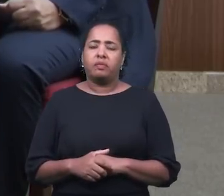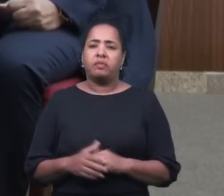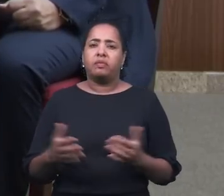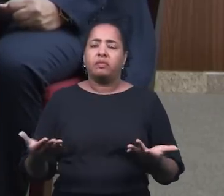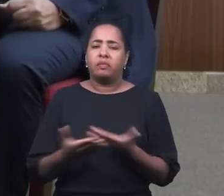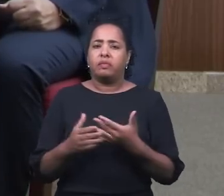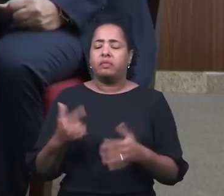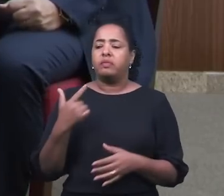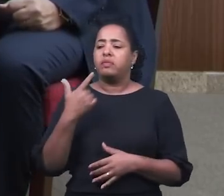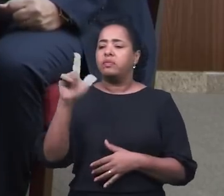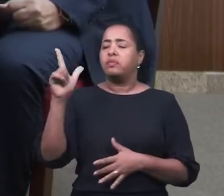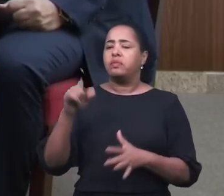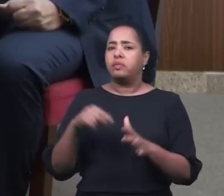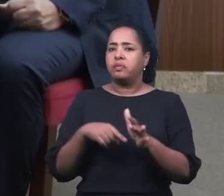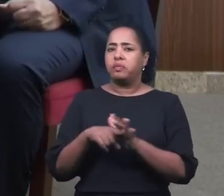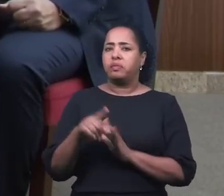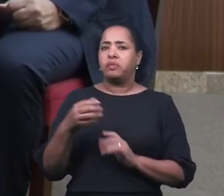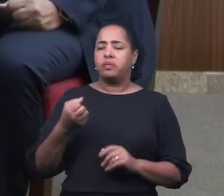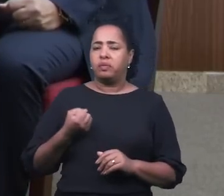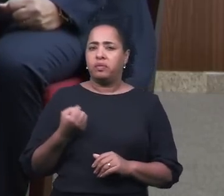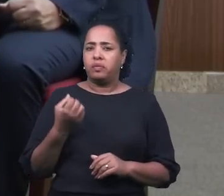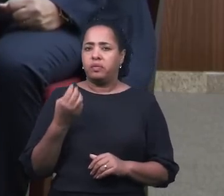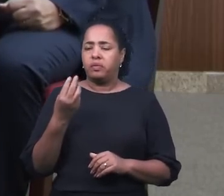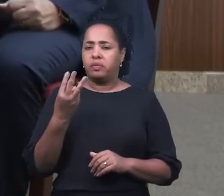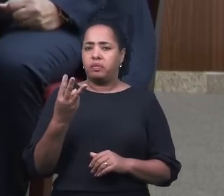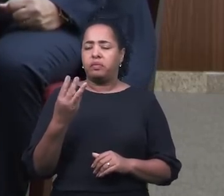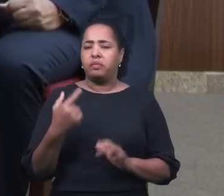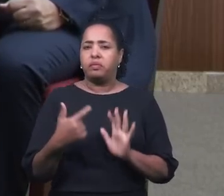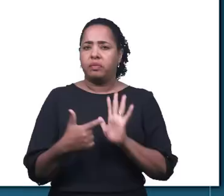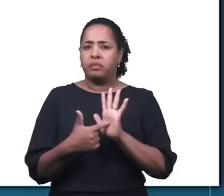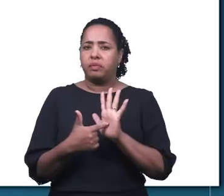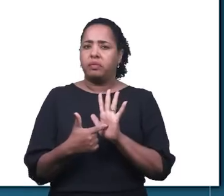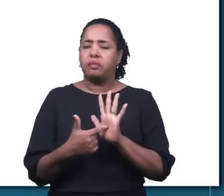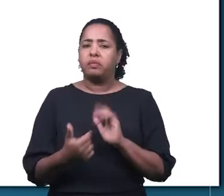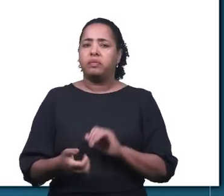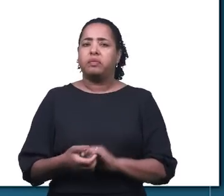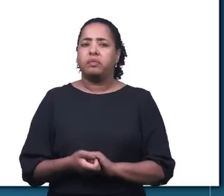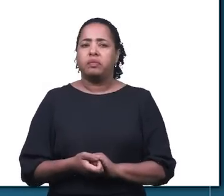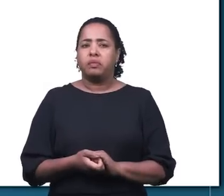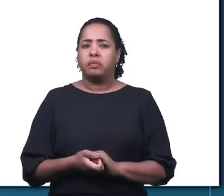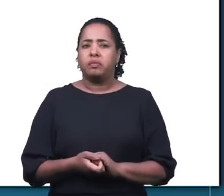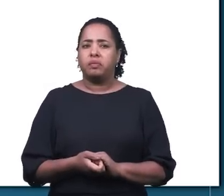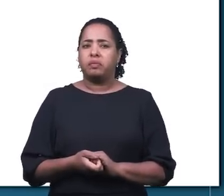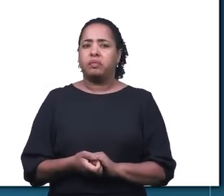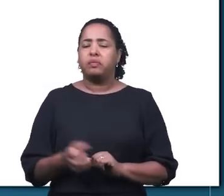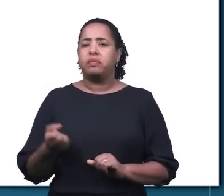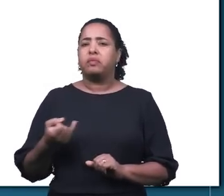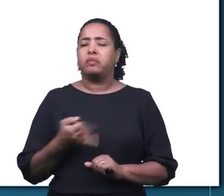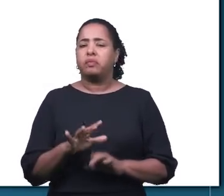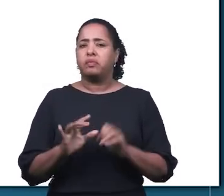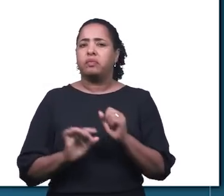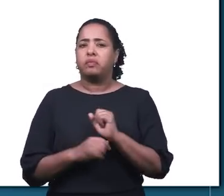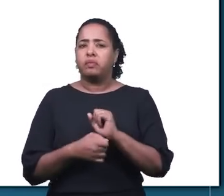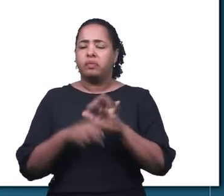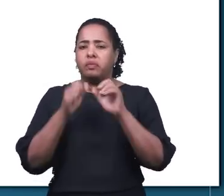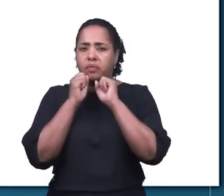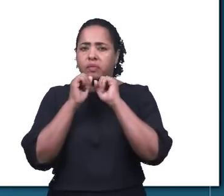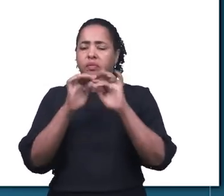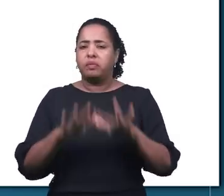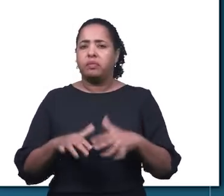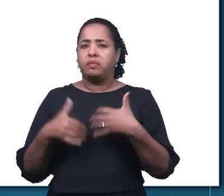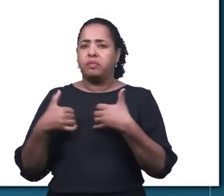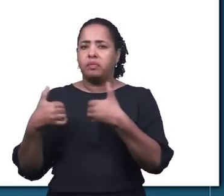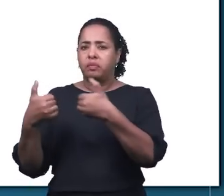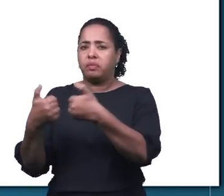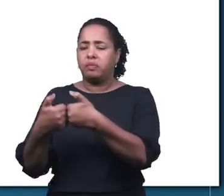nossa próxima pergunta de número 3, que diz assim: qual foi o segredo da bênção da arca para